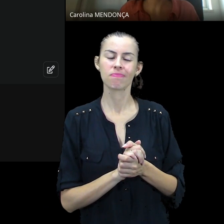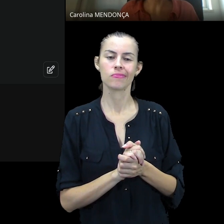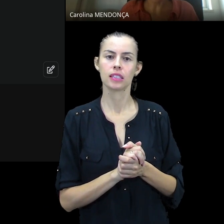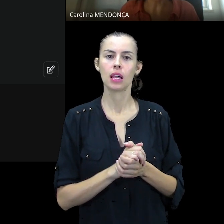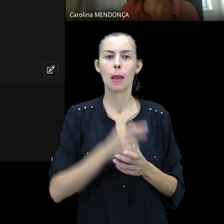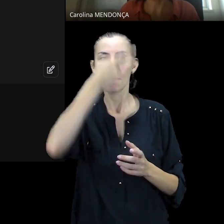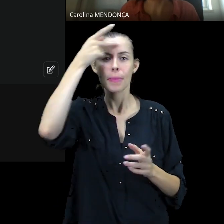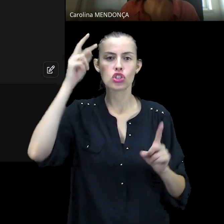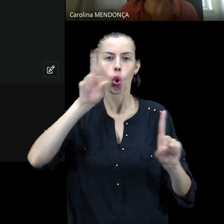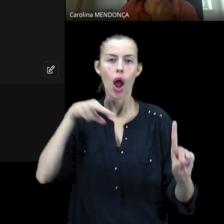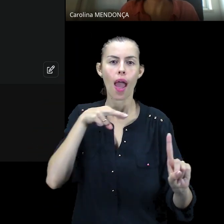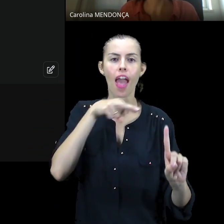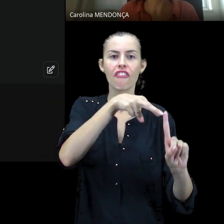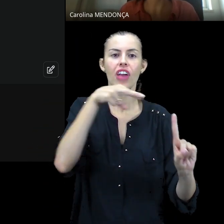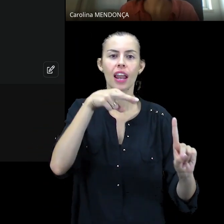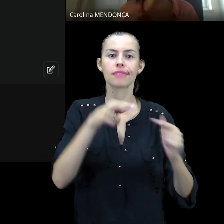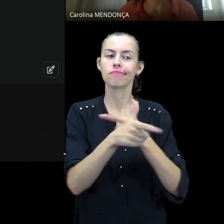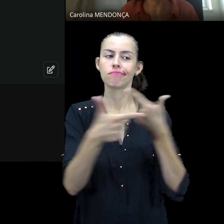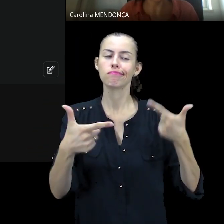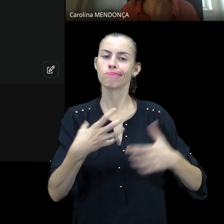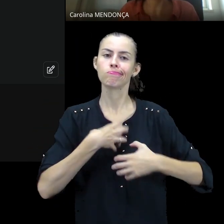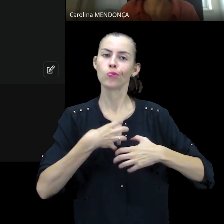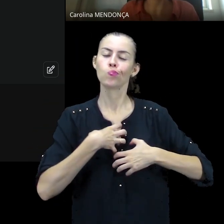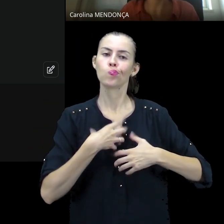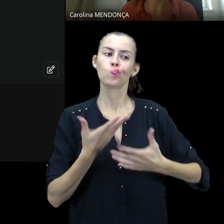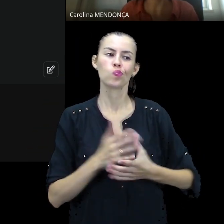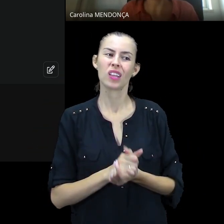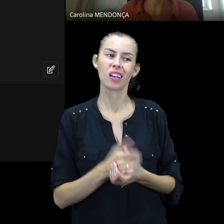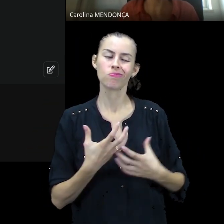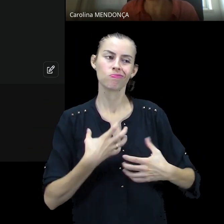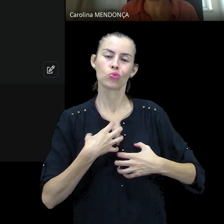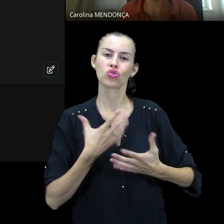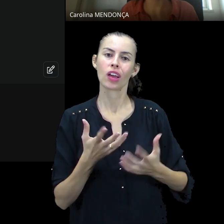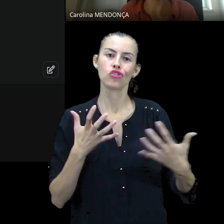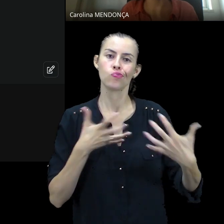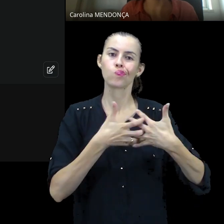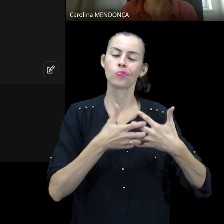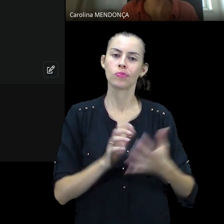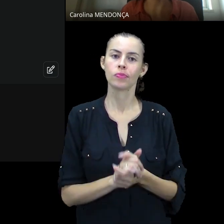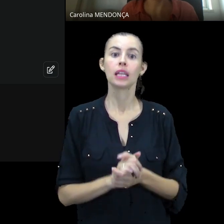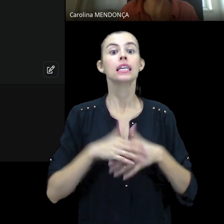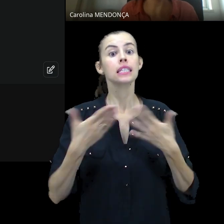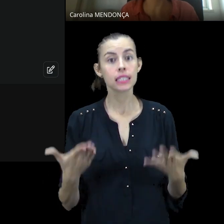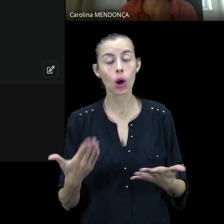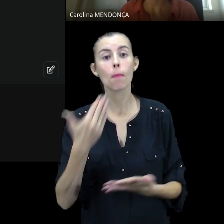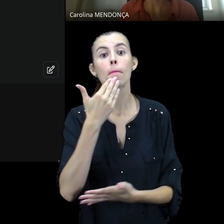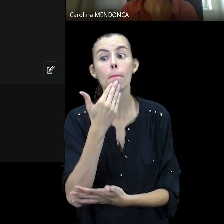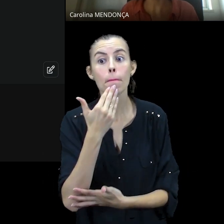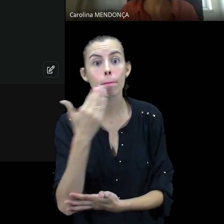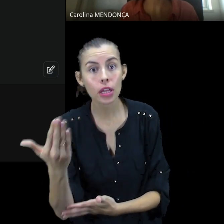investimento de compra de livros e de disponibilização, né, de plataformas online, de